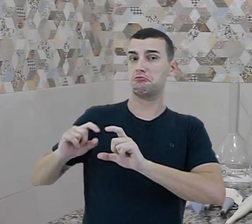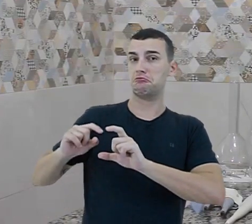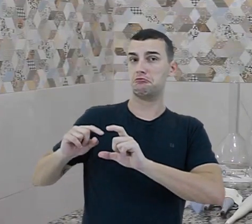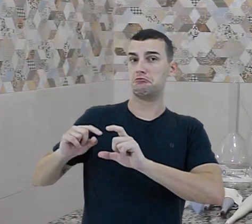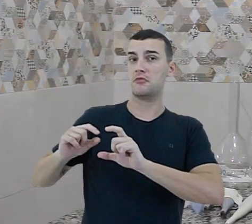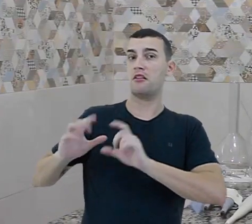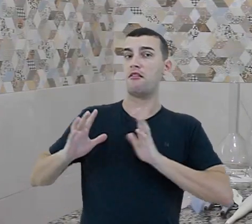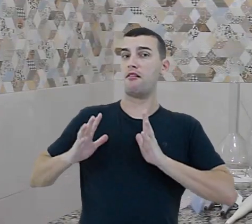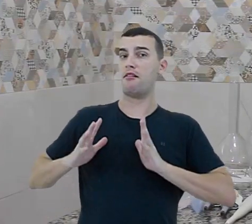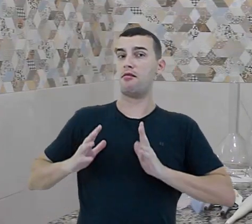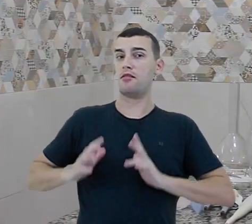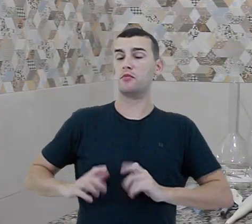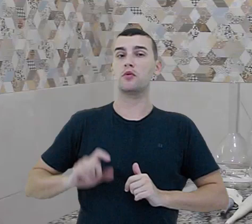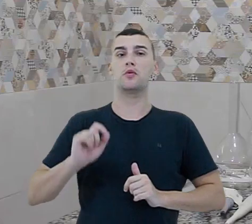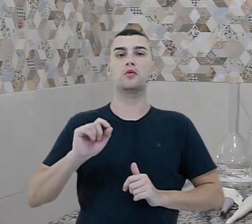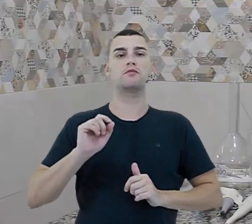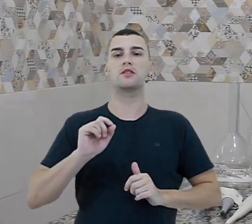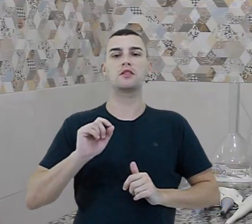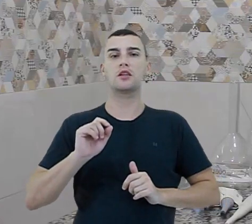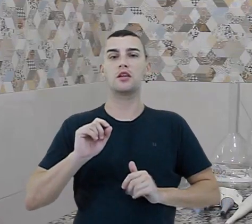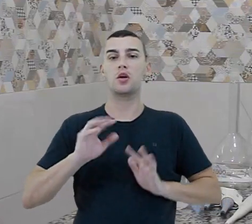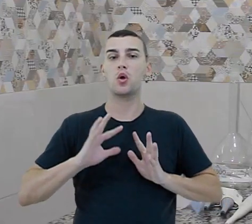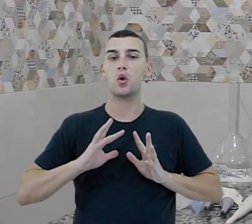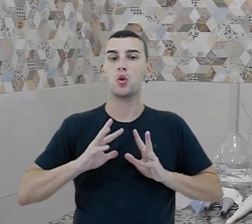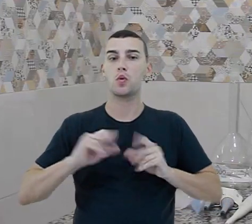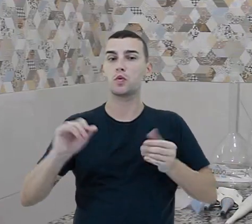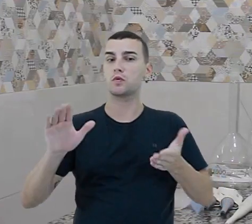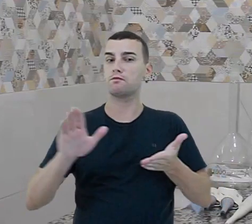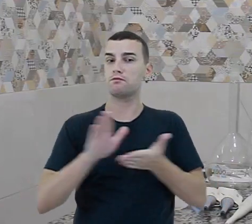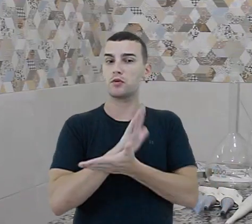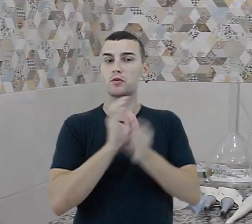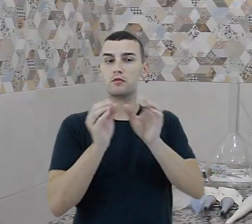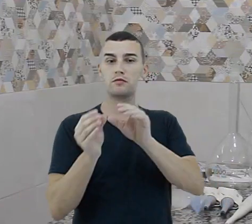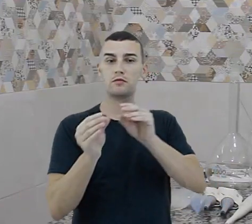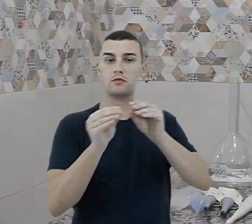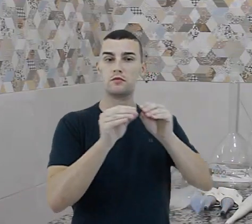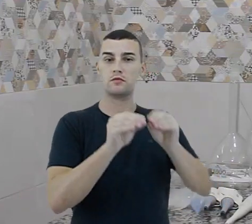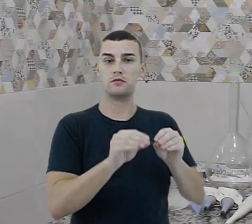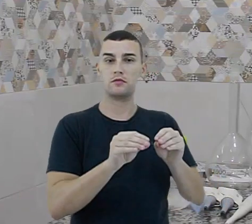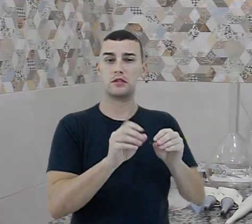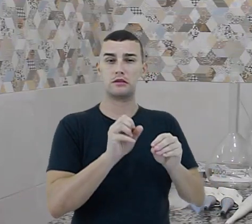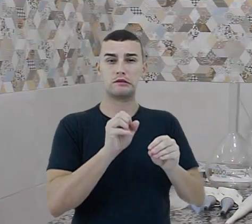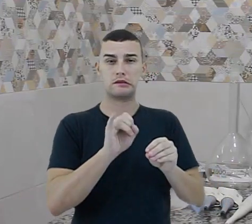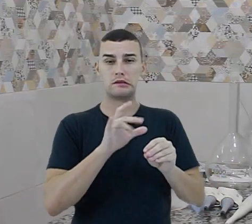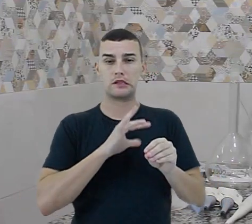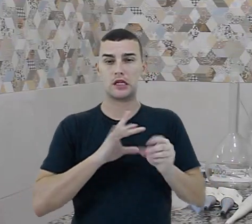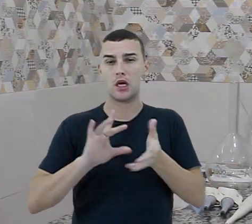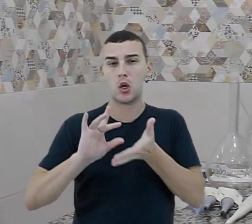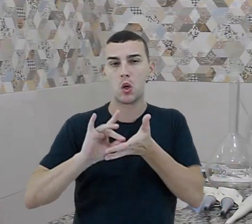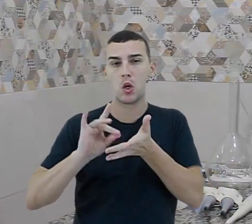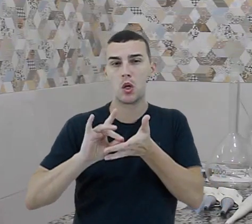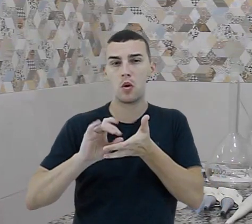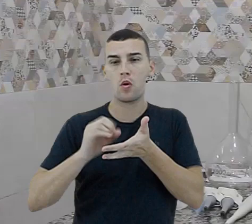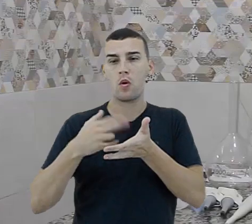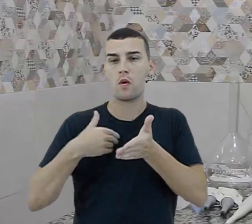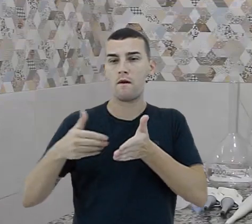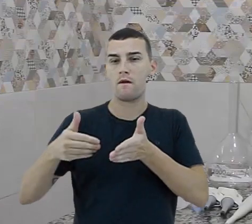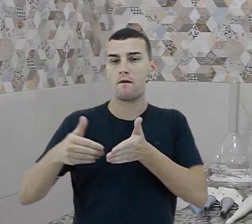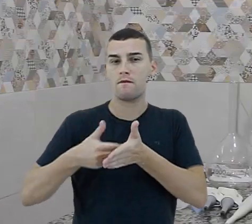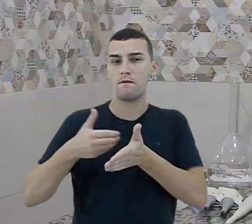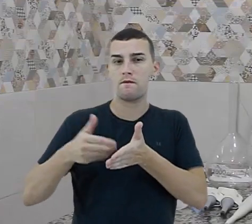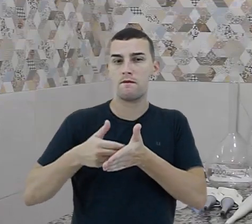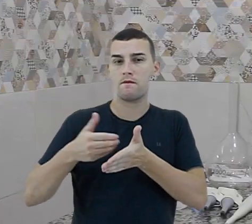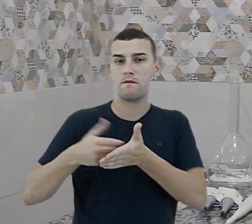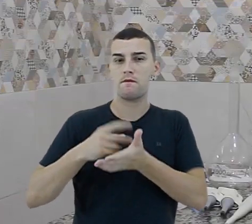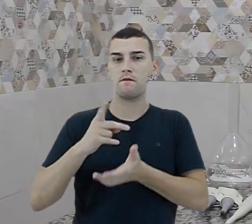vidro está limpo, ou seja, o soluto foi completamente transferido. Caso tenha aderência, eu posso pegar um